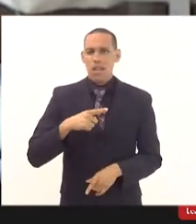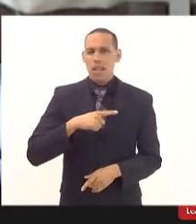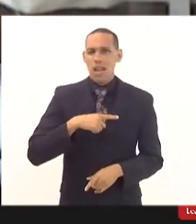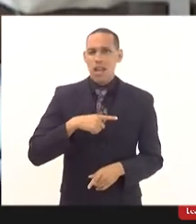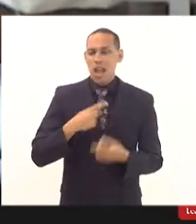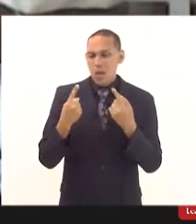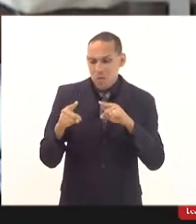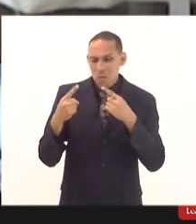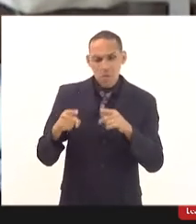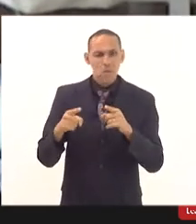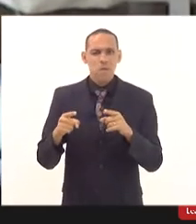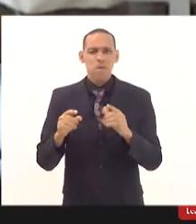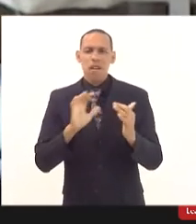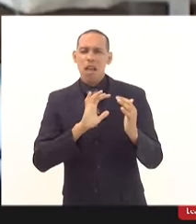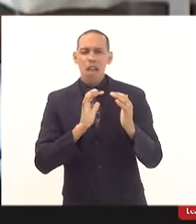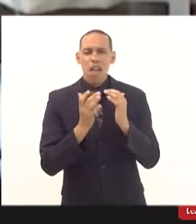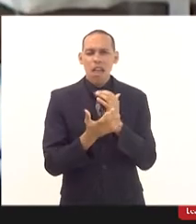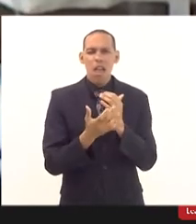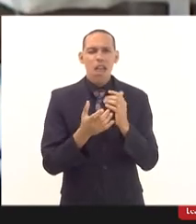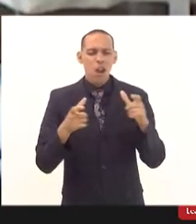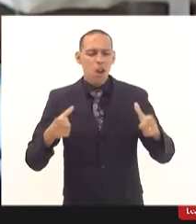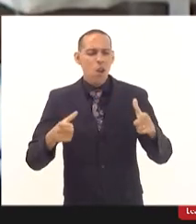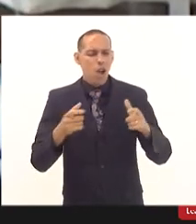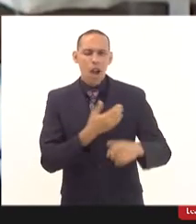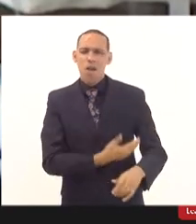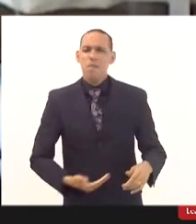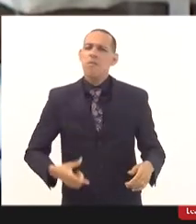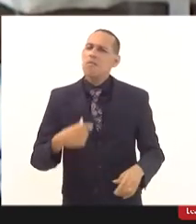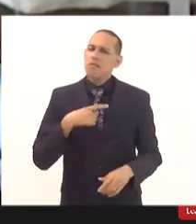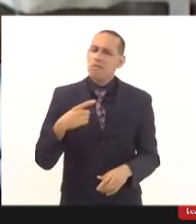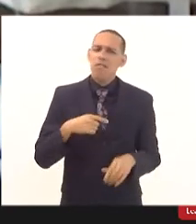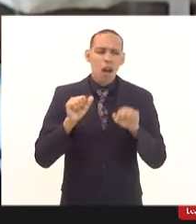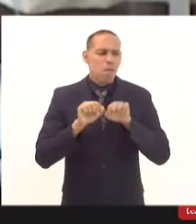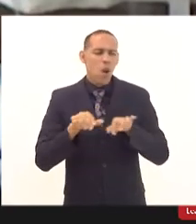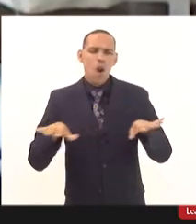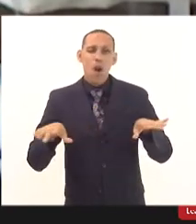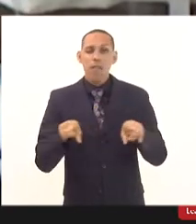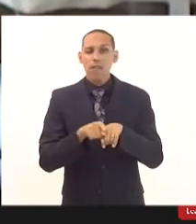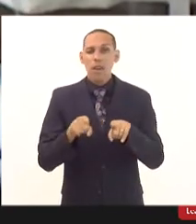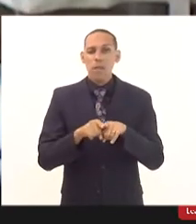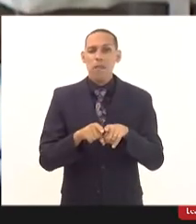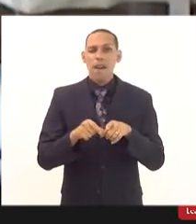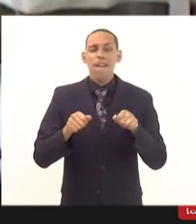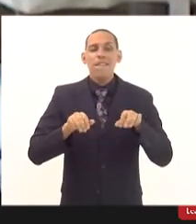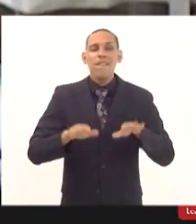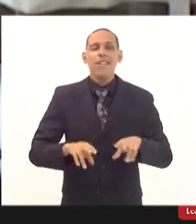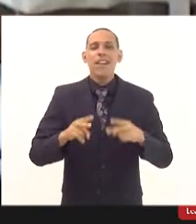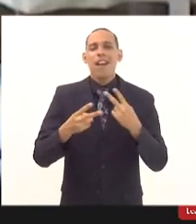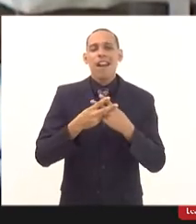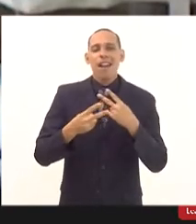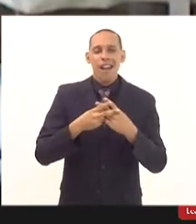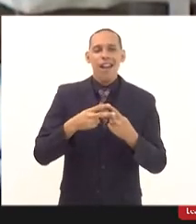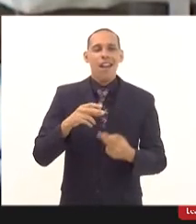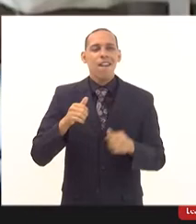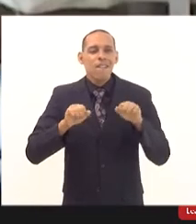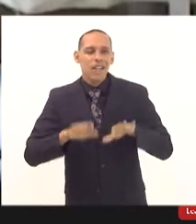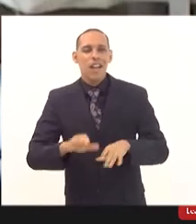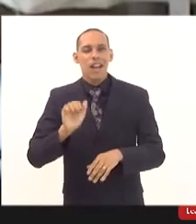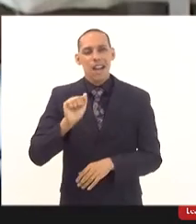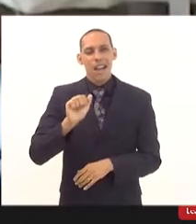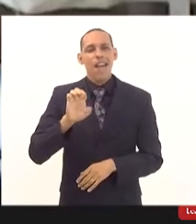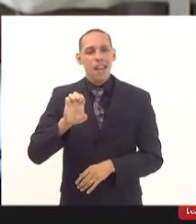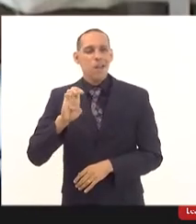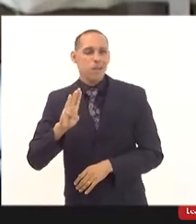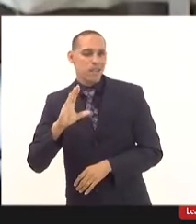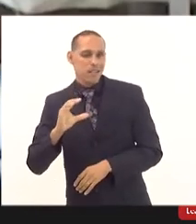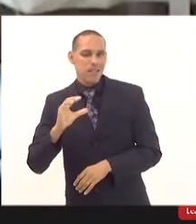nas redes e nos espaços públicos se multiplicam a campanha fica vez e daí já tem mais